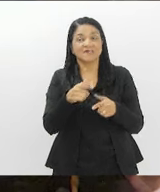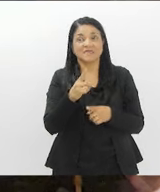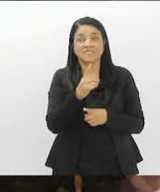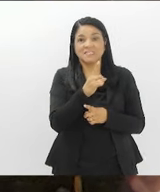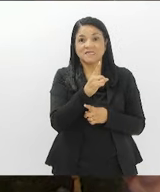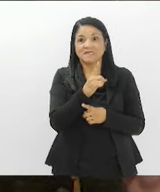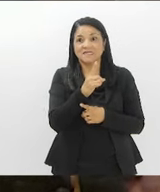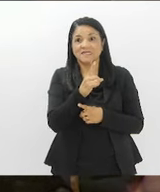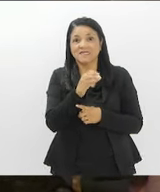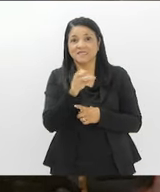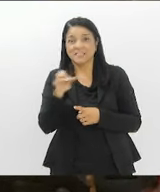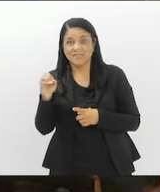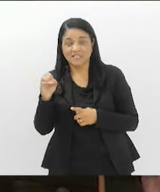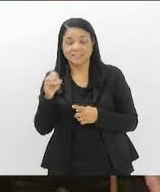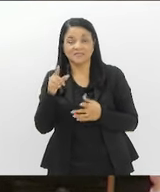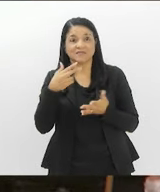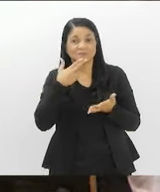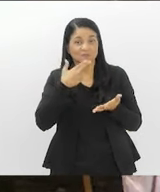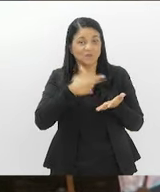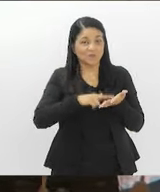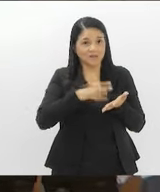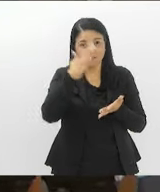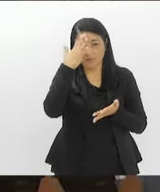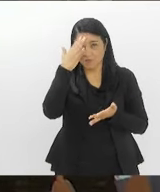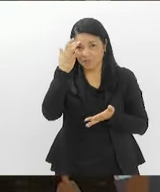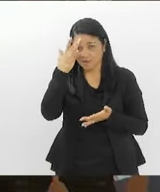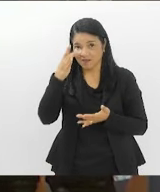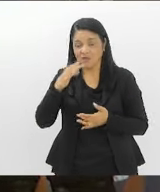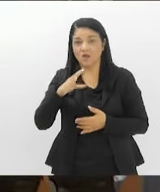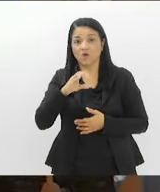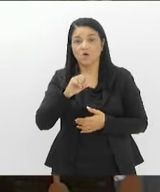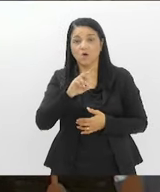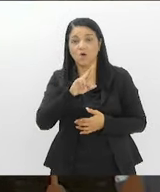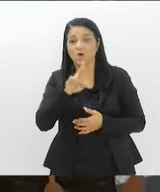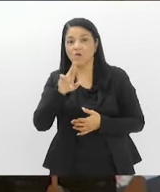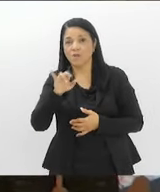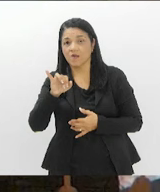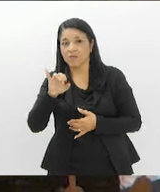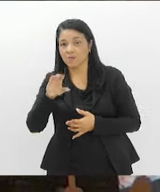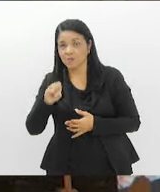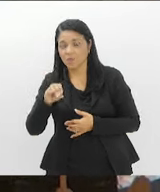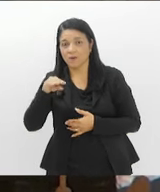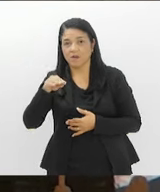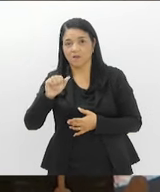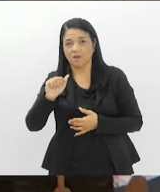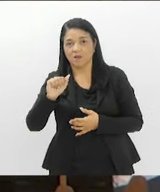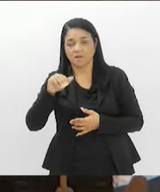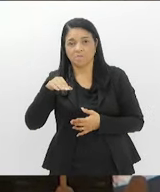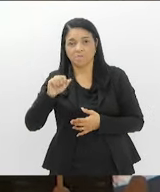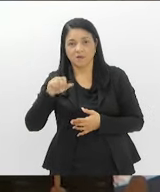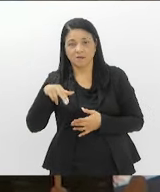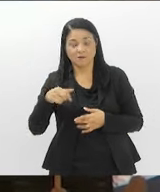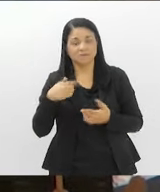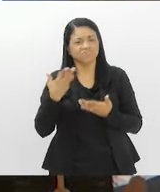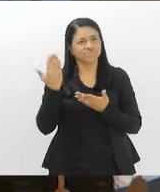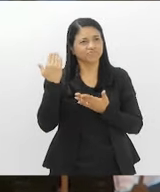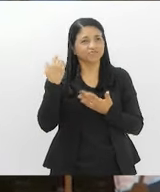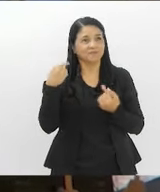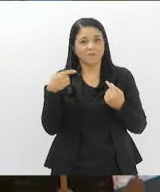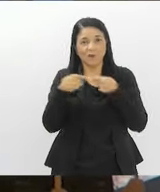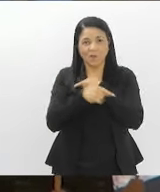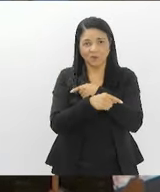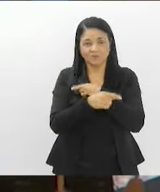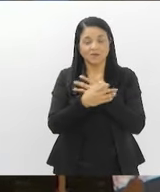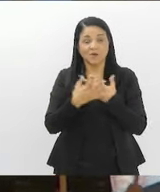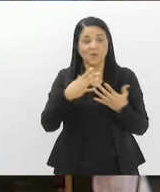Correio do Amanhã, que muitos imaginavam há bem pouco tempo atrás que o senhor estava na contramão, já que o mundo